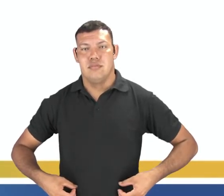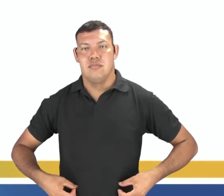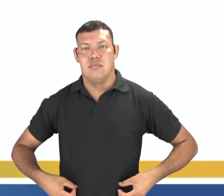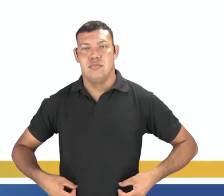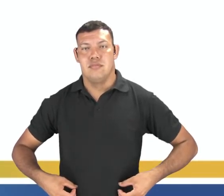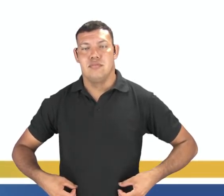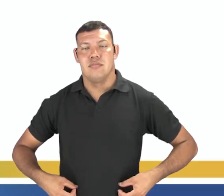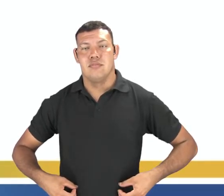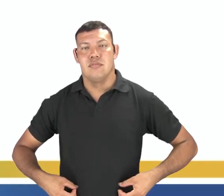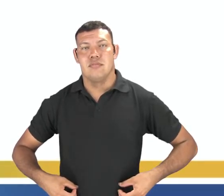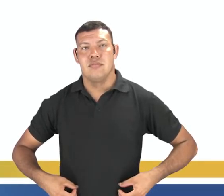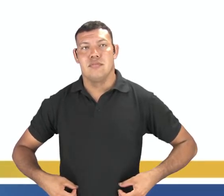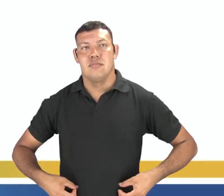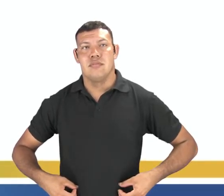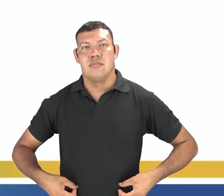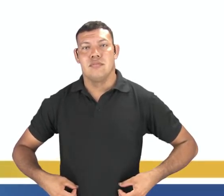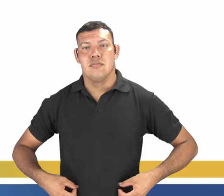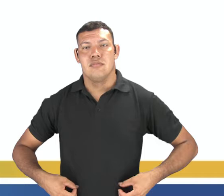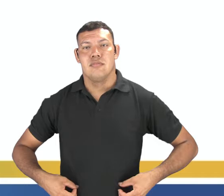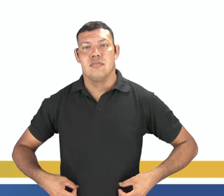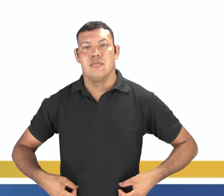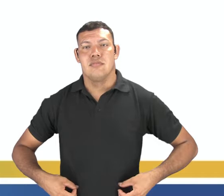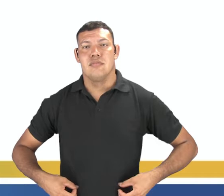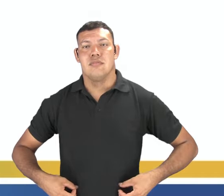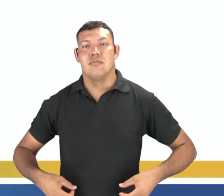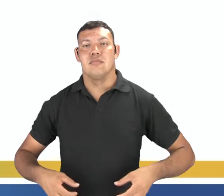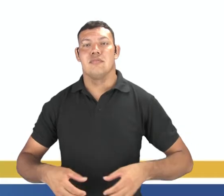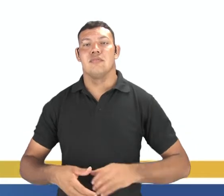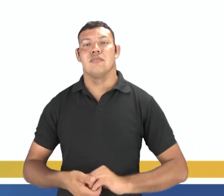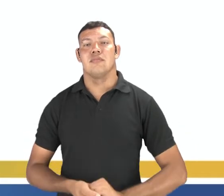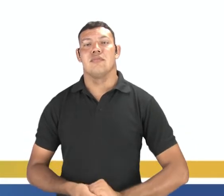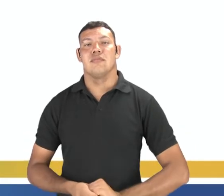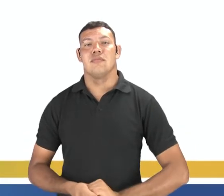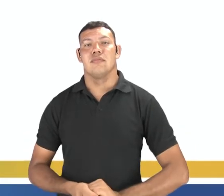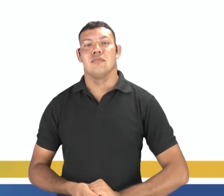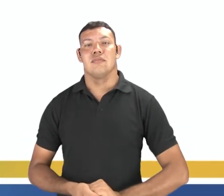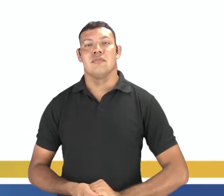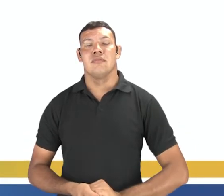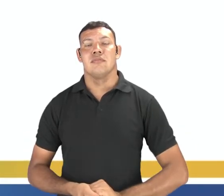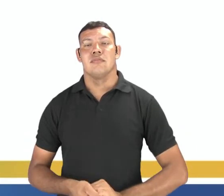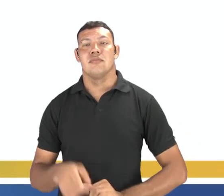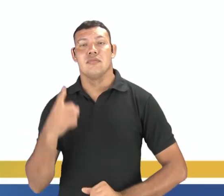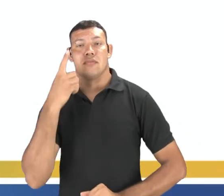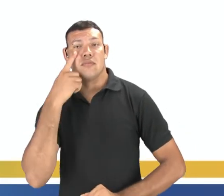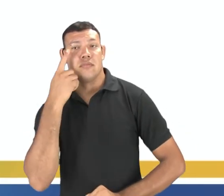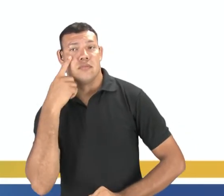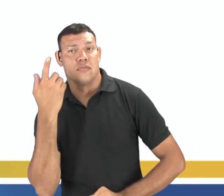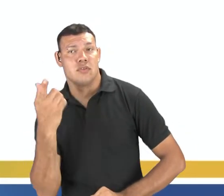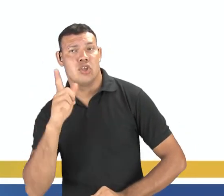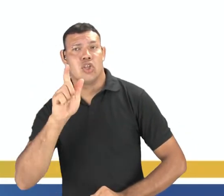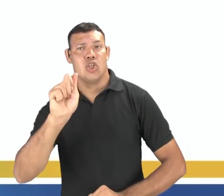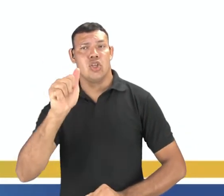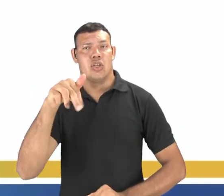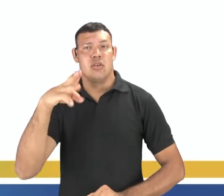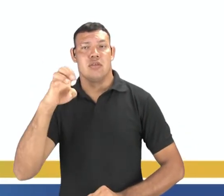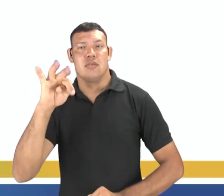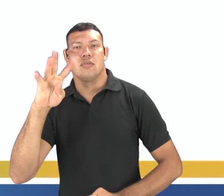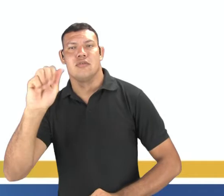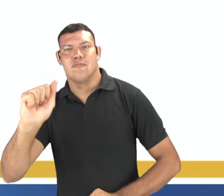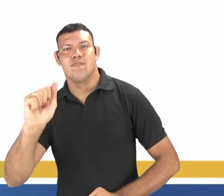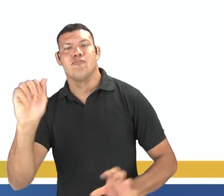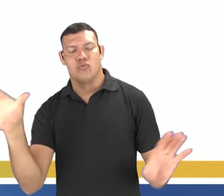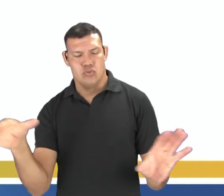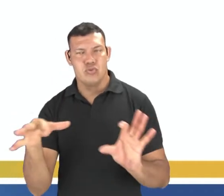que são as responsáveis por dar origem aos gametas. E são os gametas que, ao se